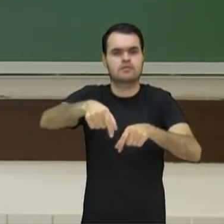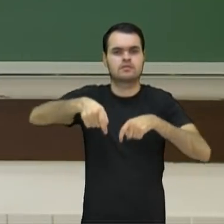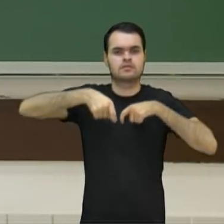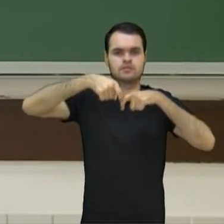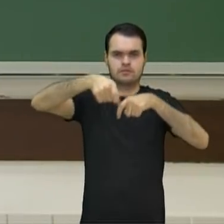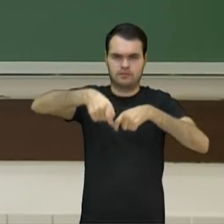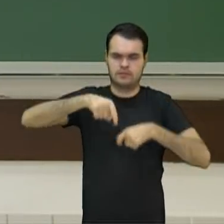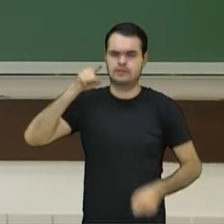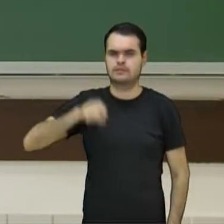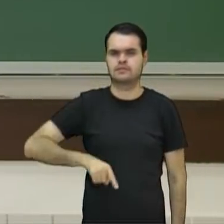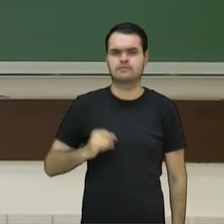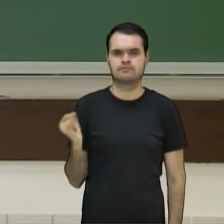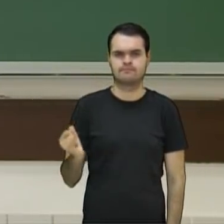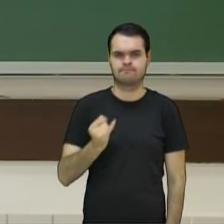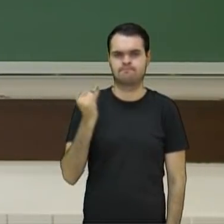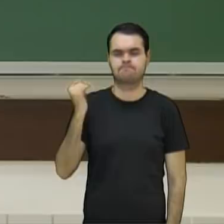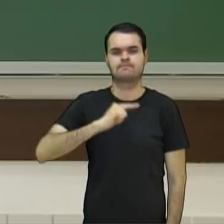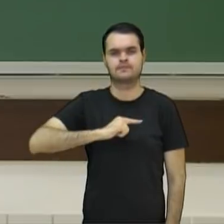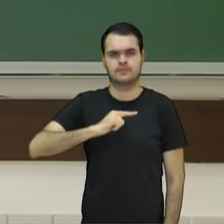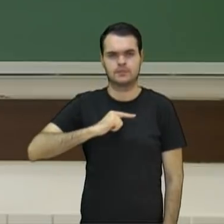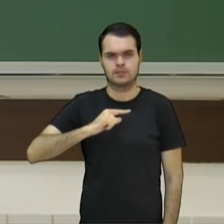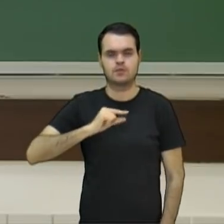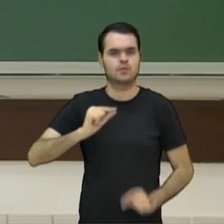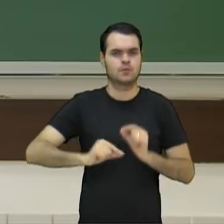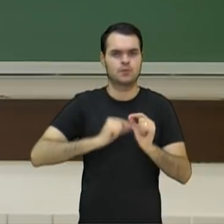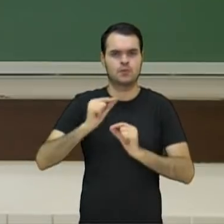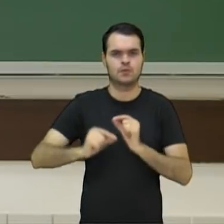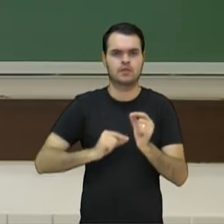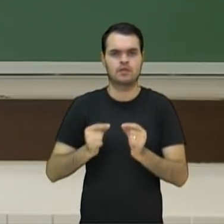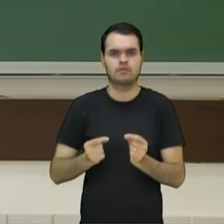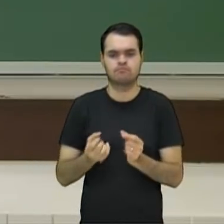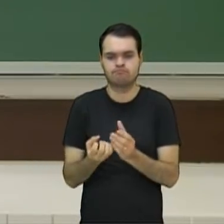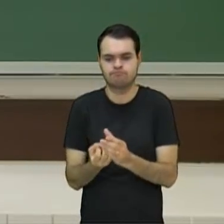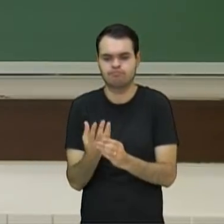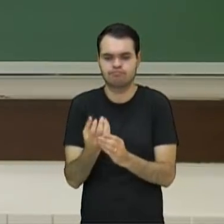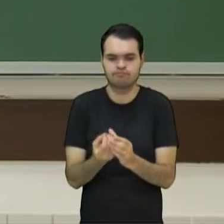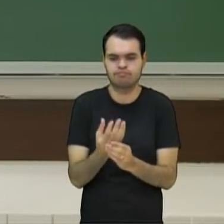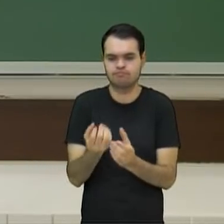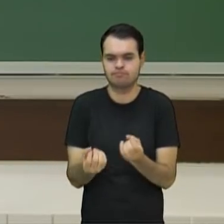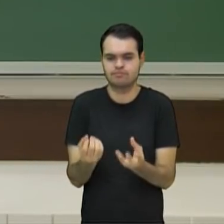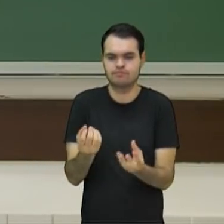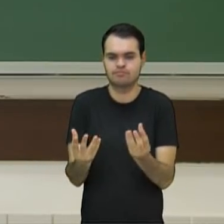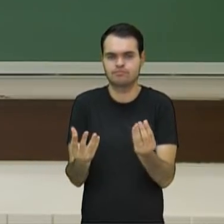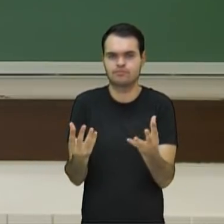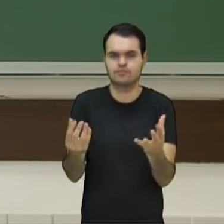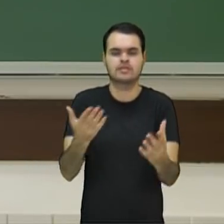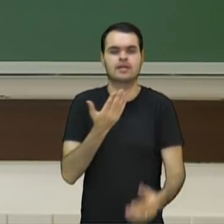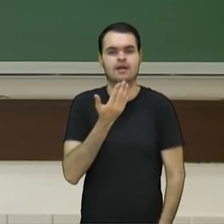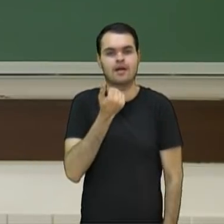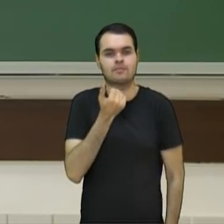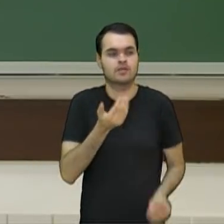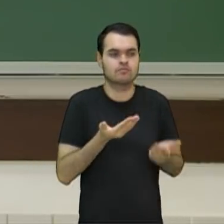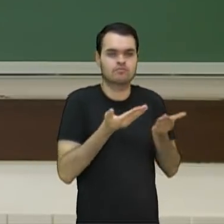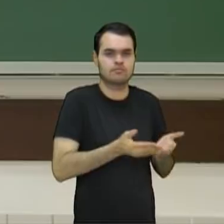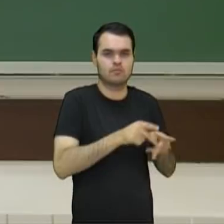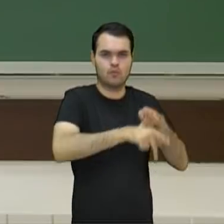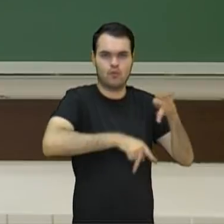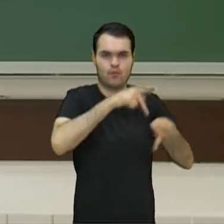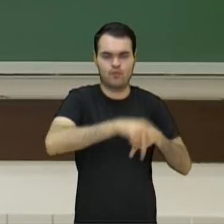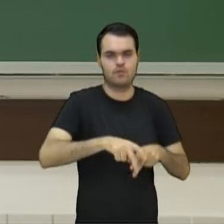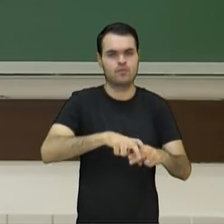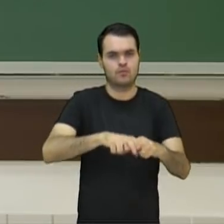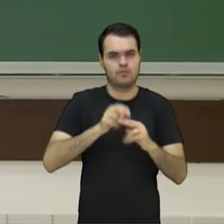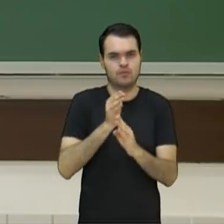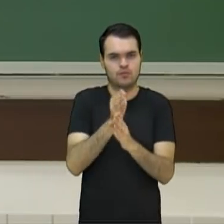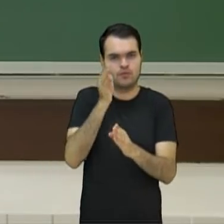extremamente importante onde nós teremos a produção de alimentos para a população. Por esse motivo, para um